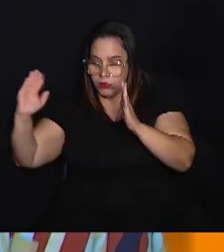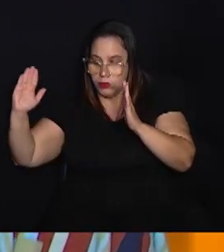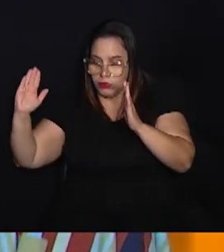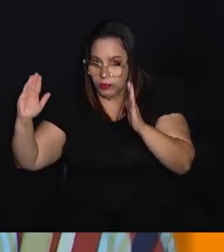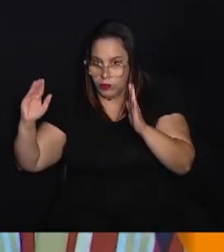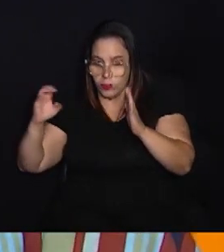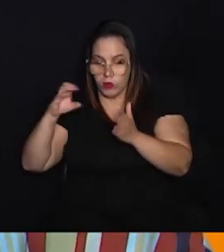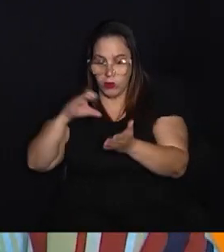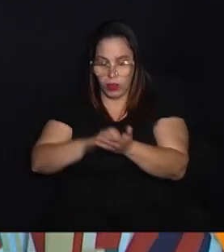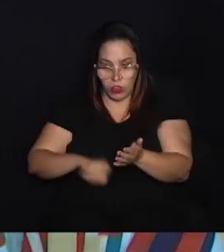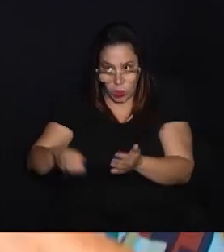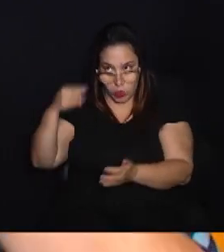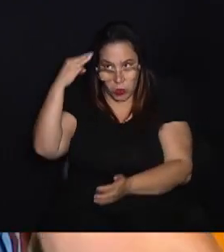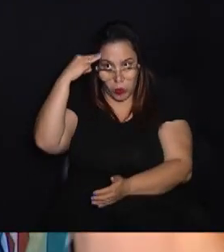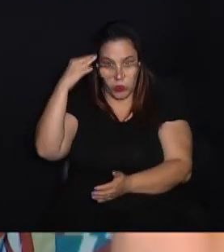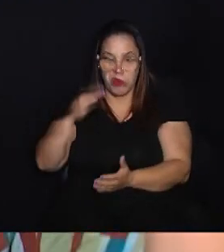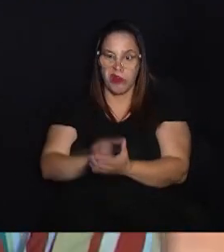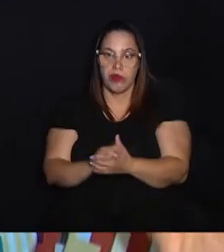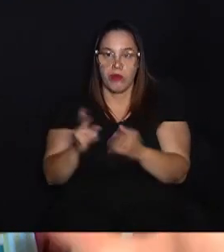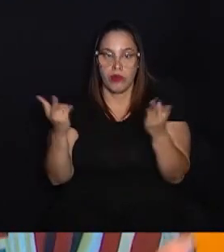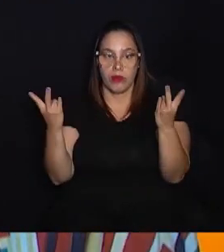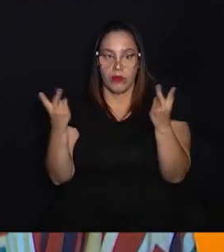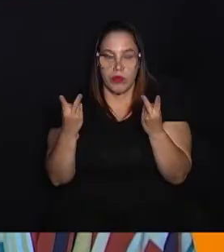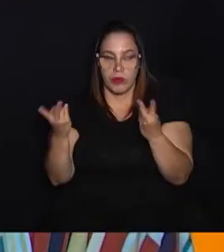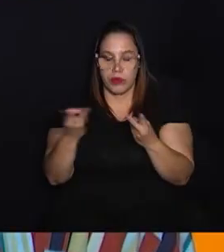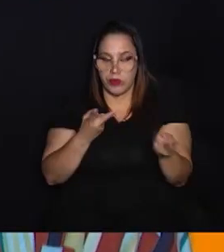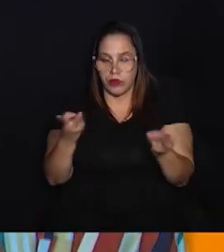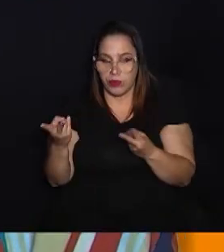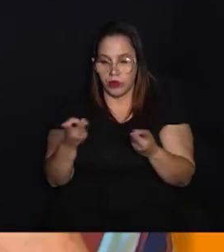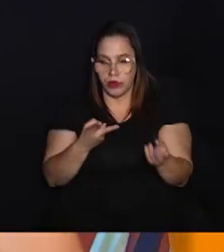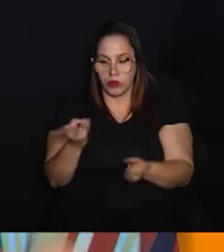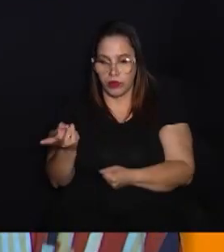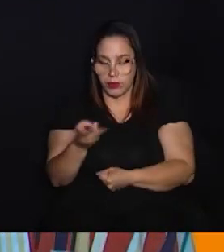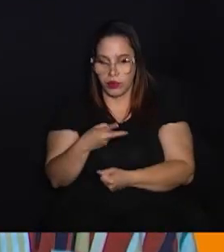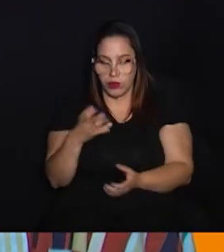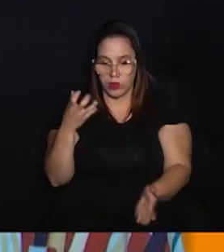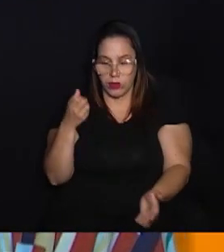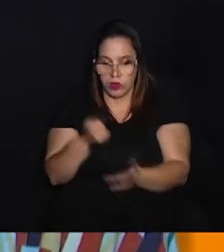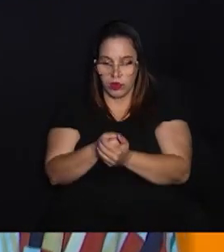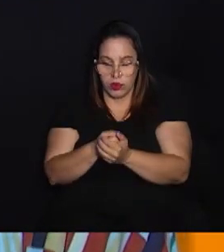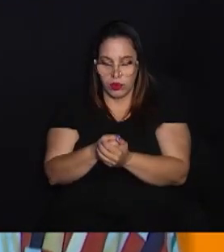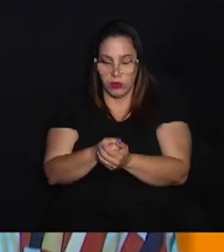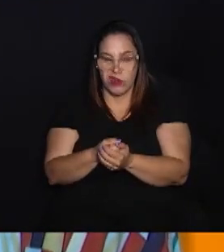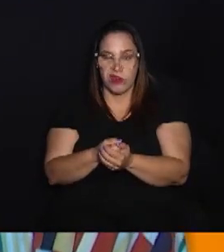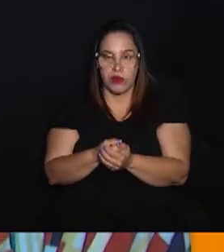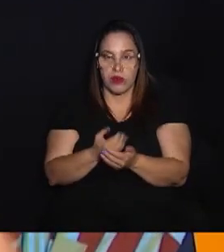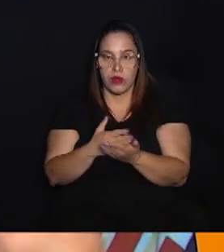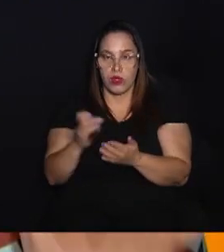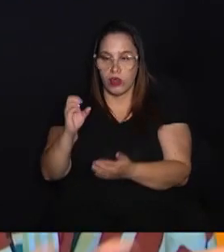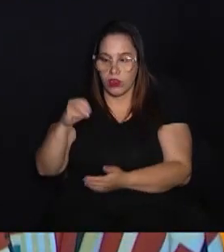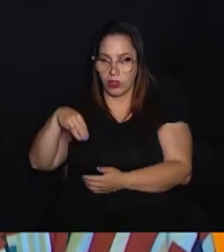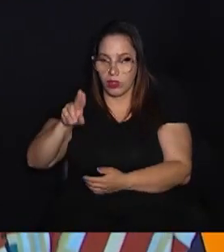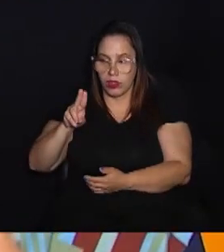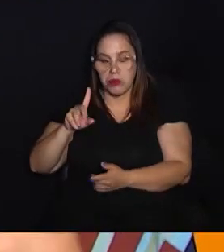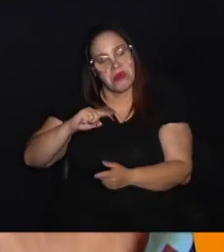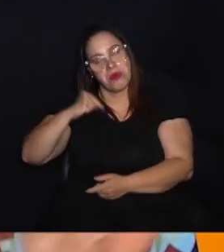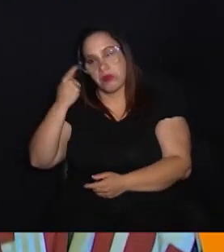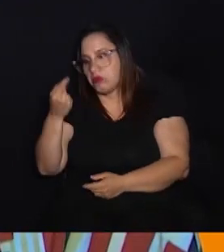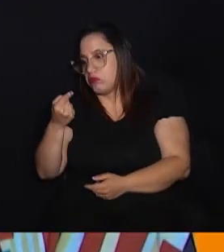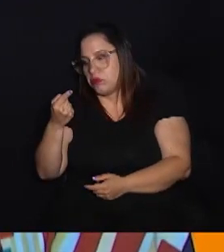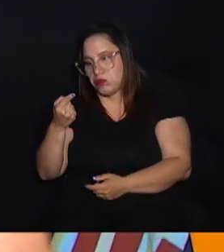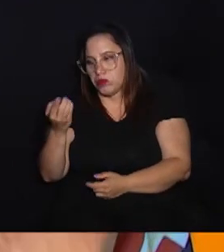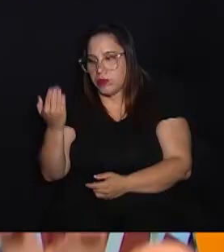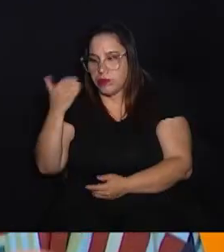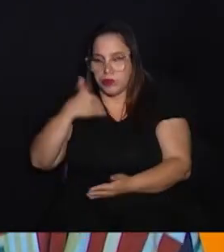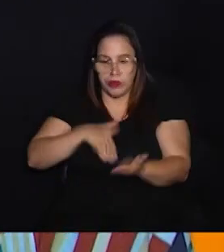de Memória. Então, foram os dois grandes conjuntos documentais que iniciaram o CMU. E depois começaram a